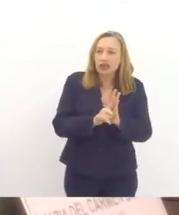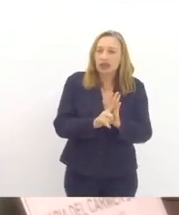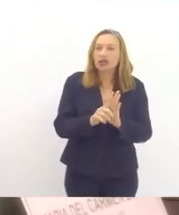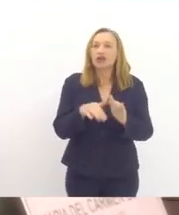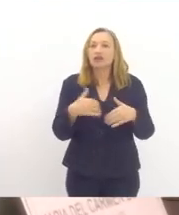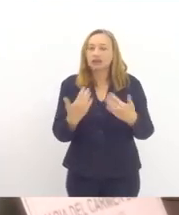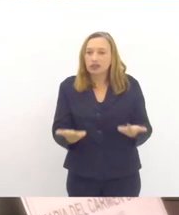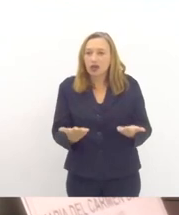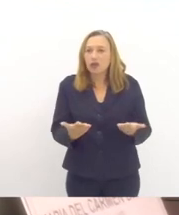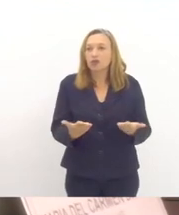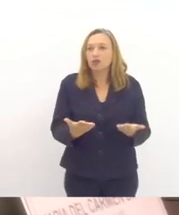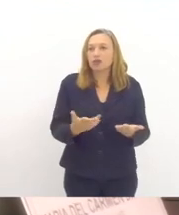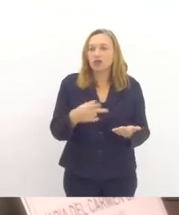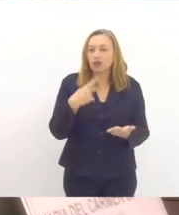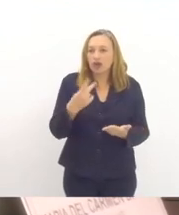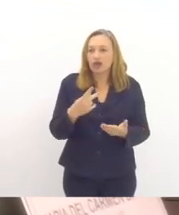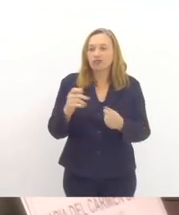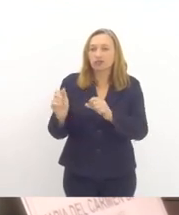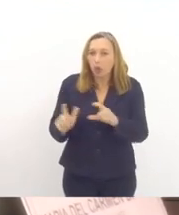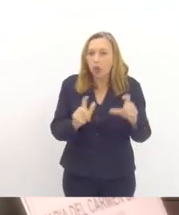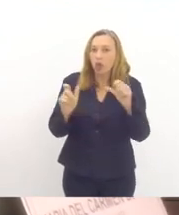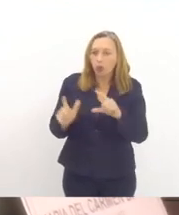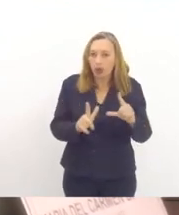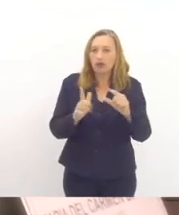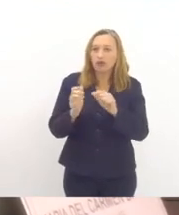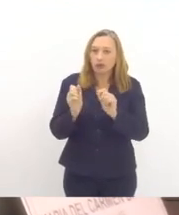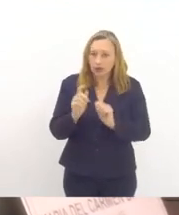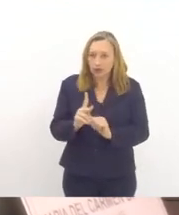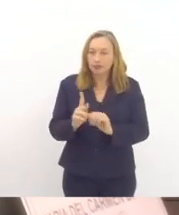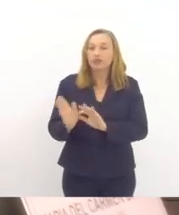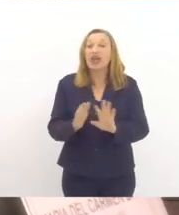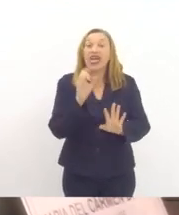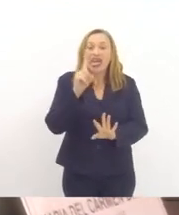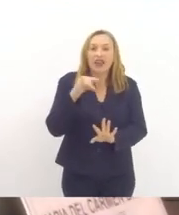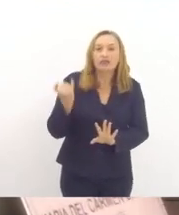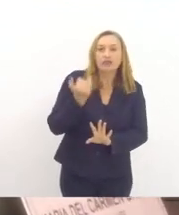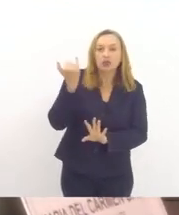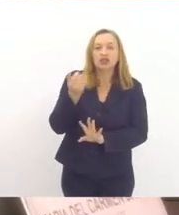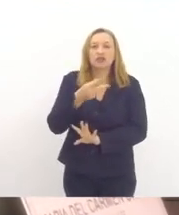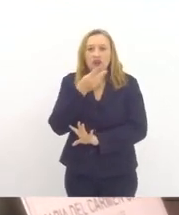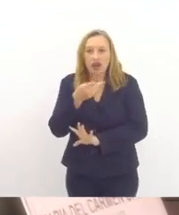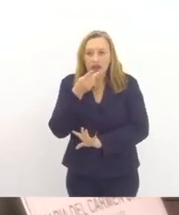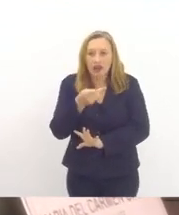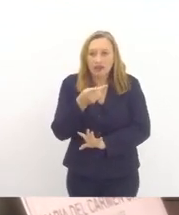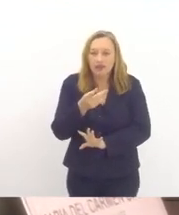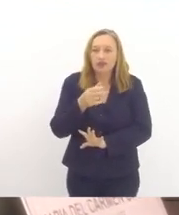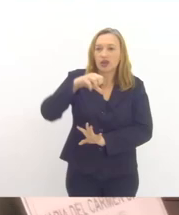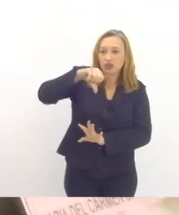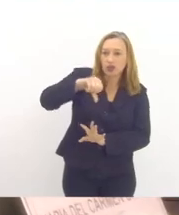adiantando apesar dos slides. Tá? É importante dizer que a